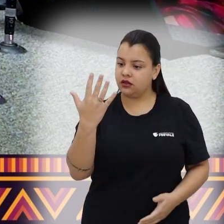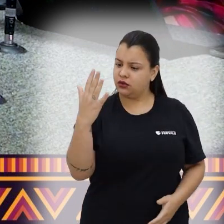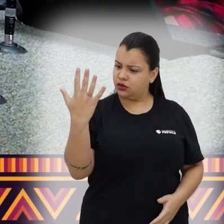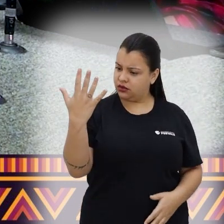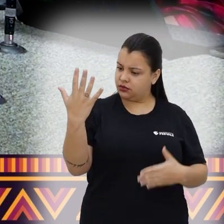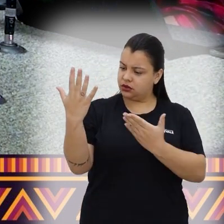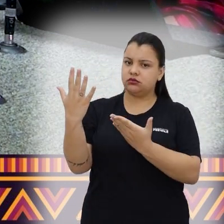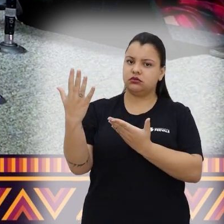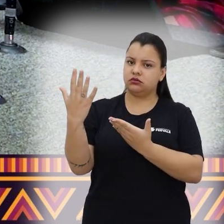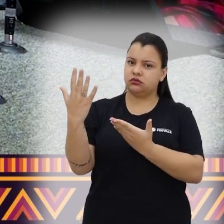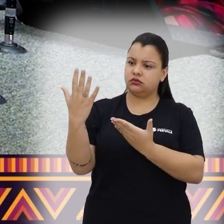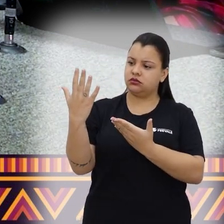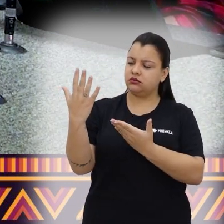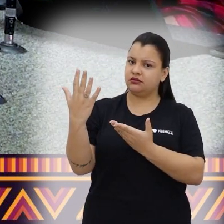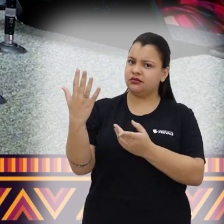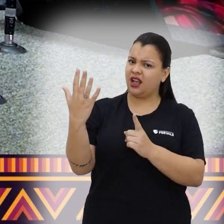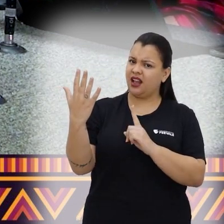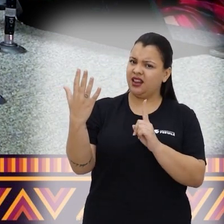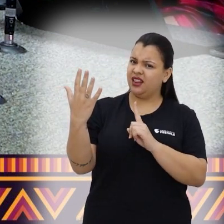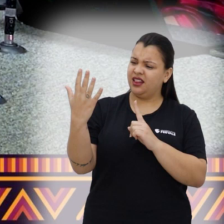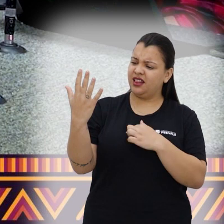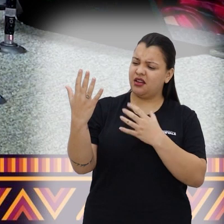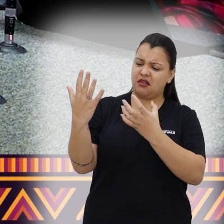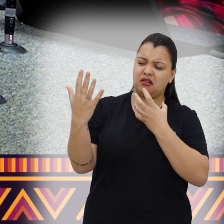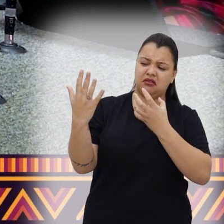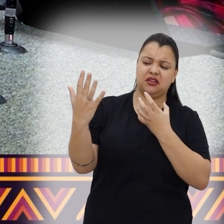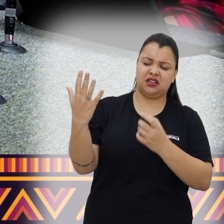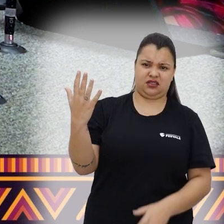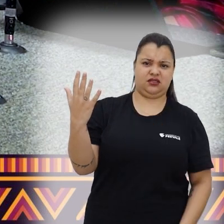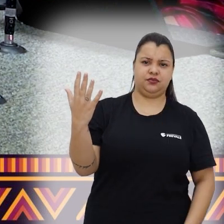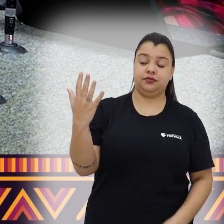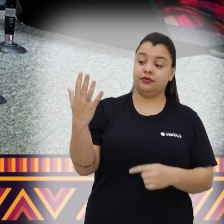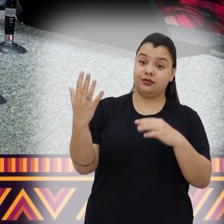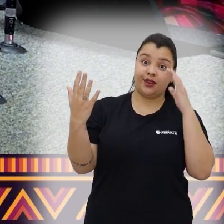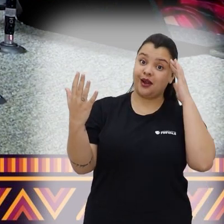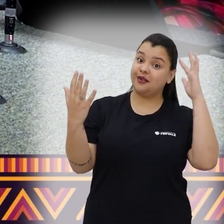dá não é o teu reflexo. Te dá uma ilusão.